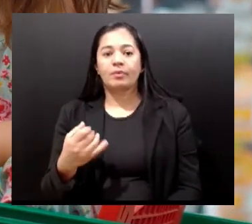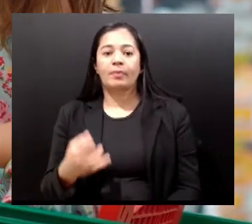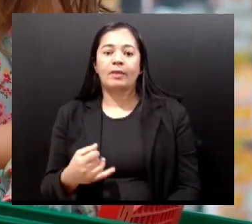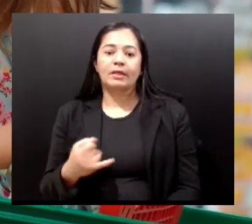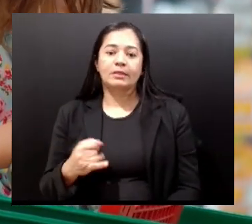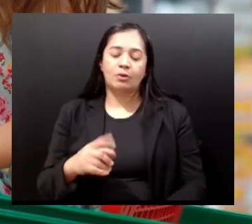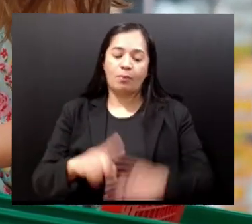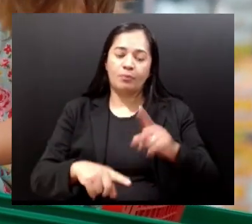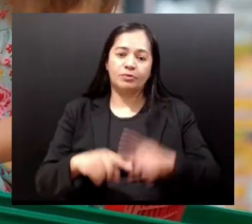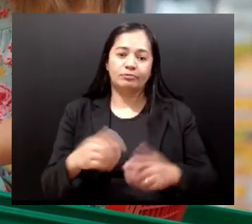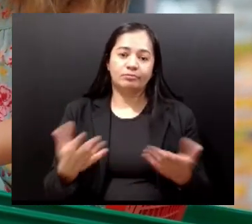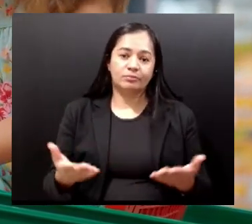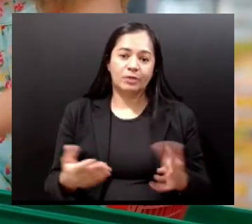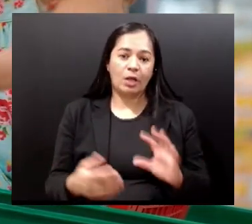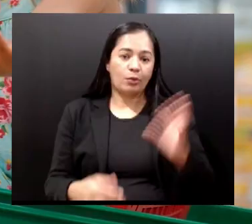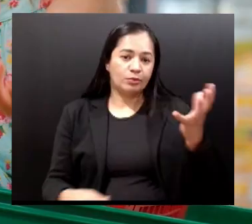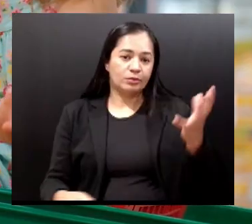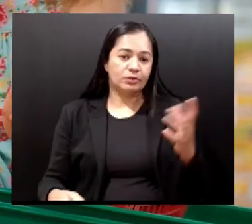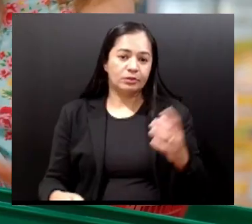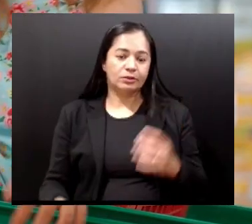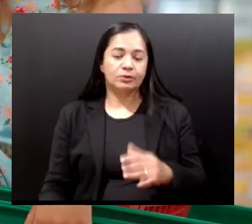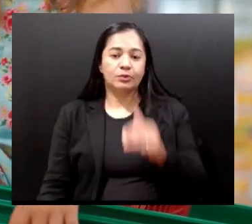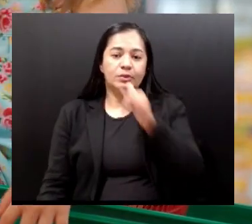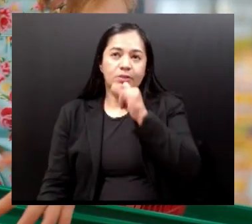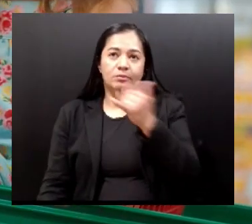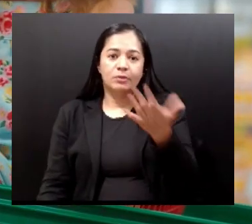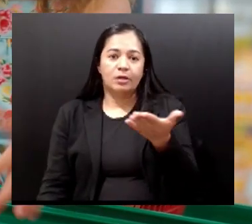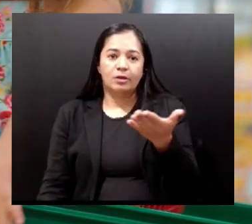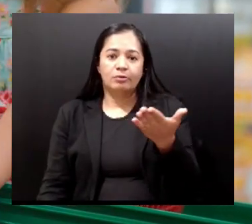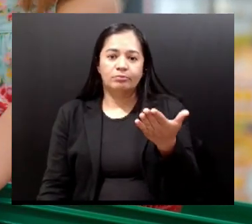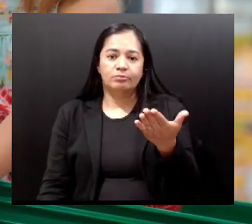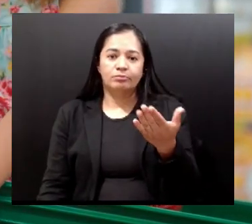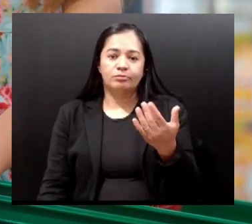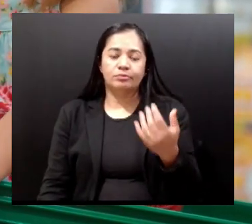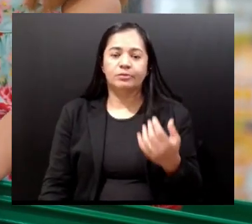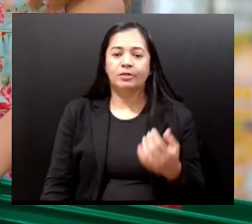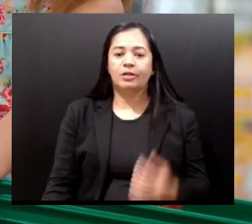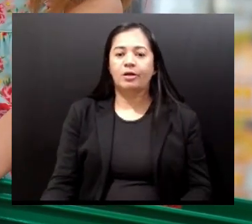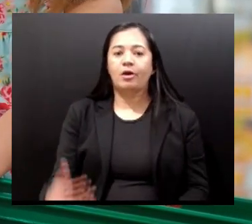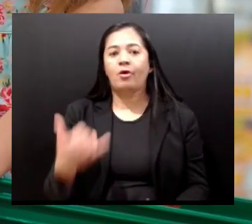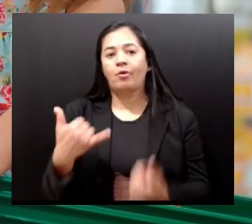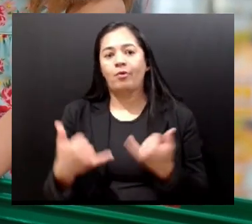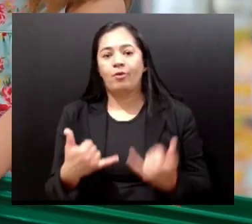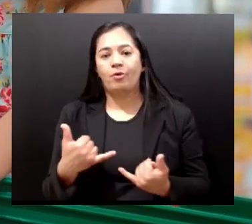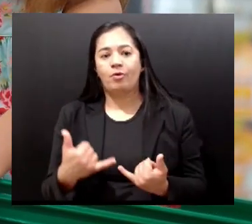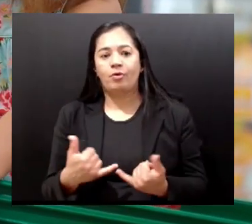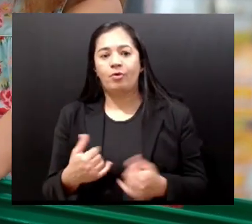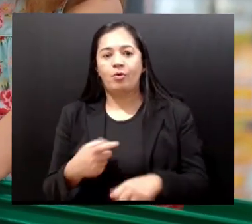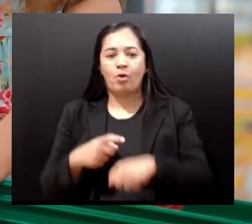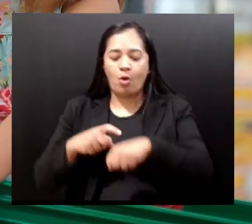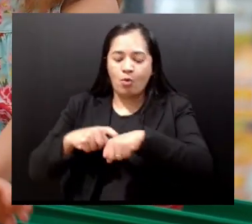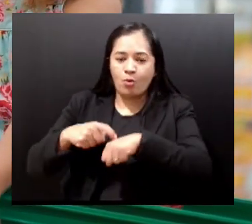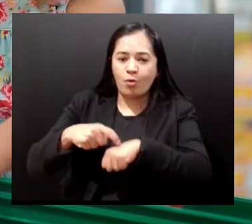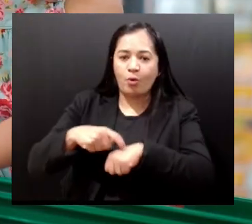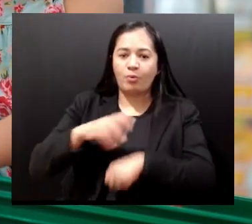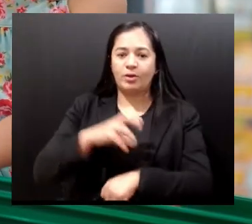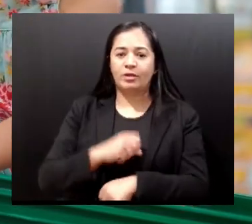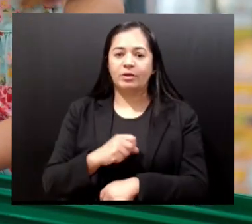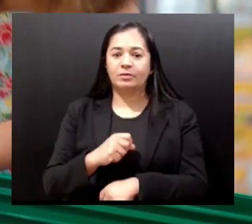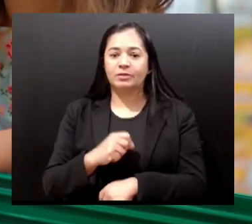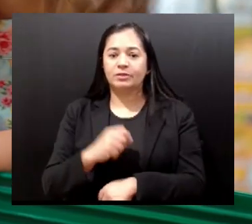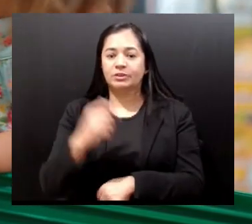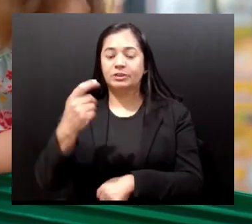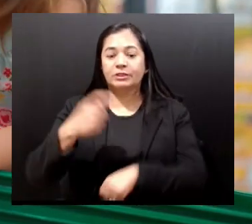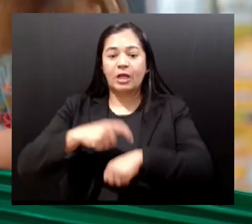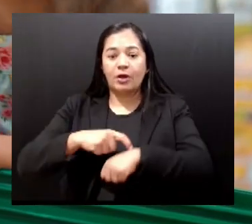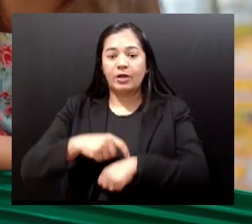acontecer. Tivemos recentemente alguns memes que falam o morango do amor, enfim, quando muita gente consome um produto específico, aumenta a